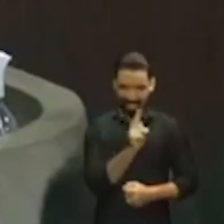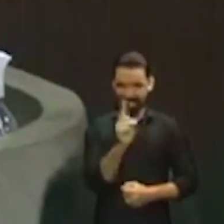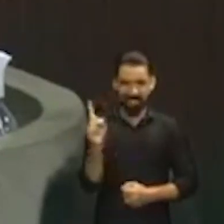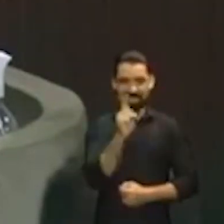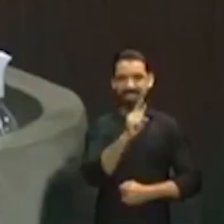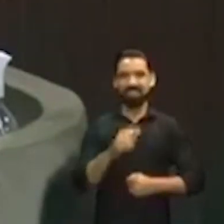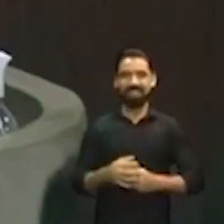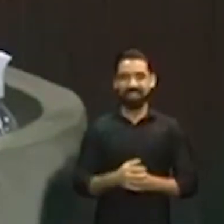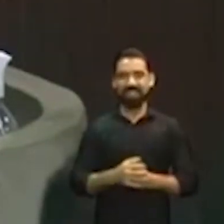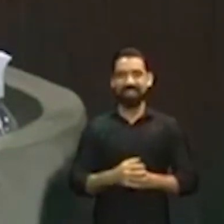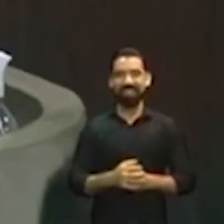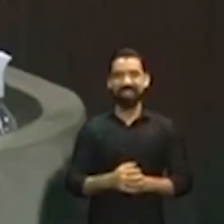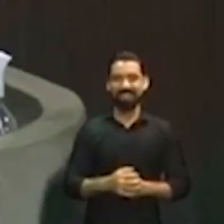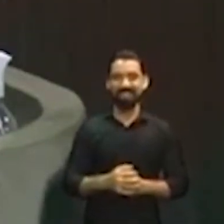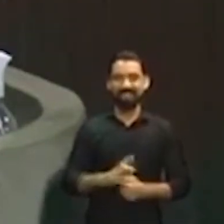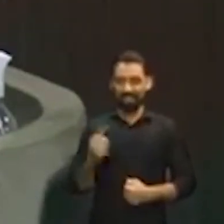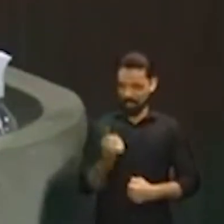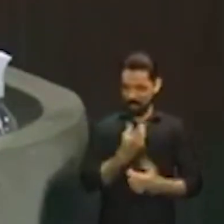cacete,